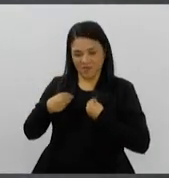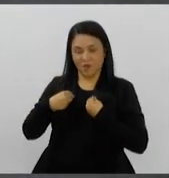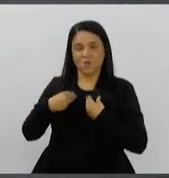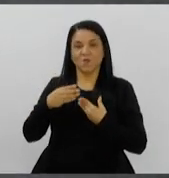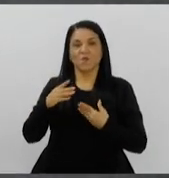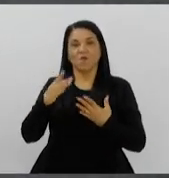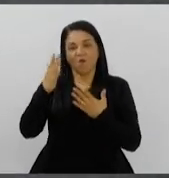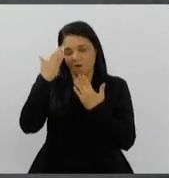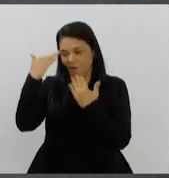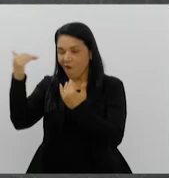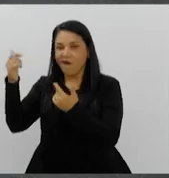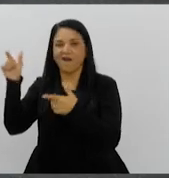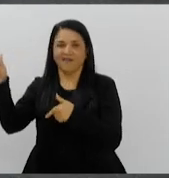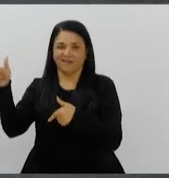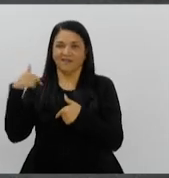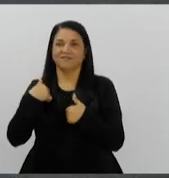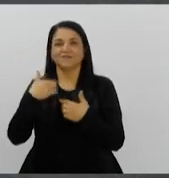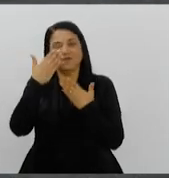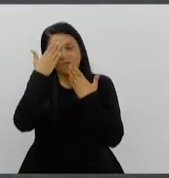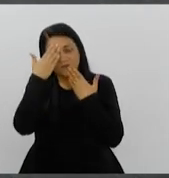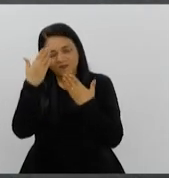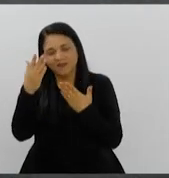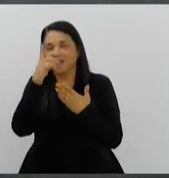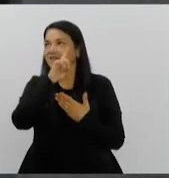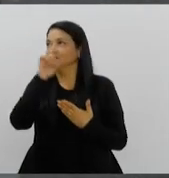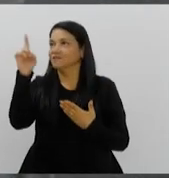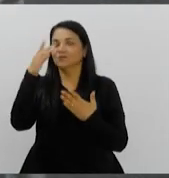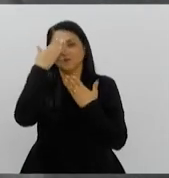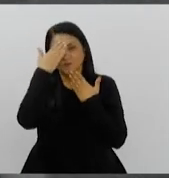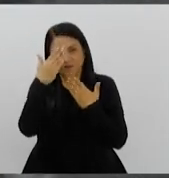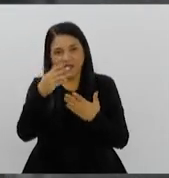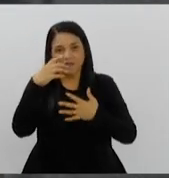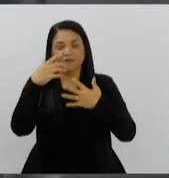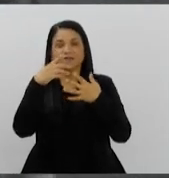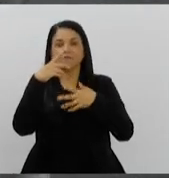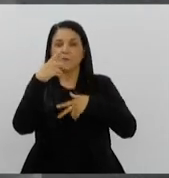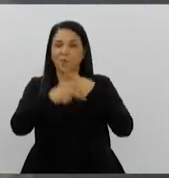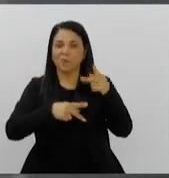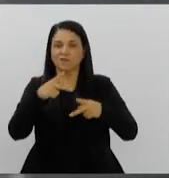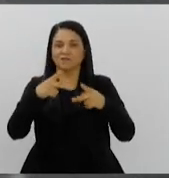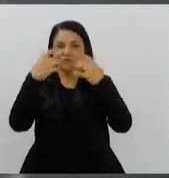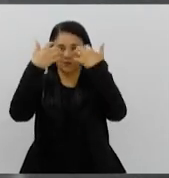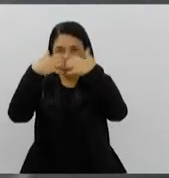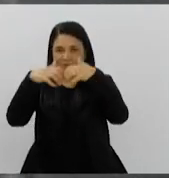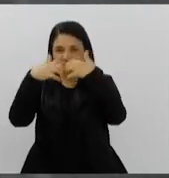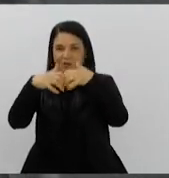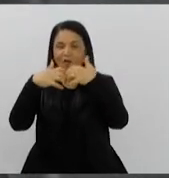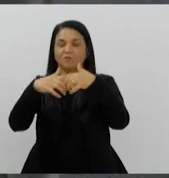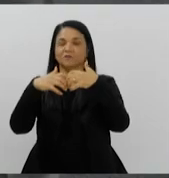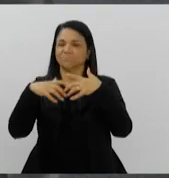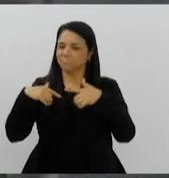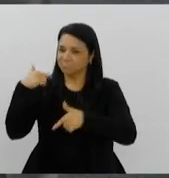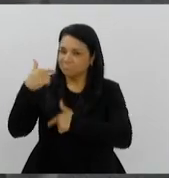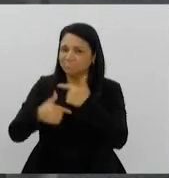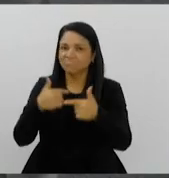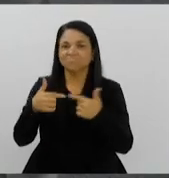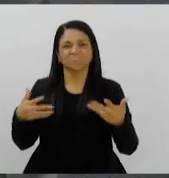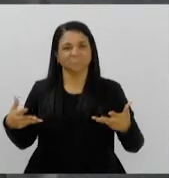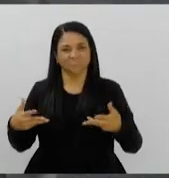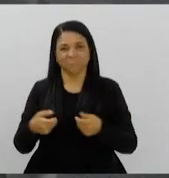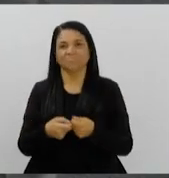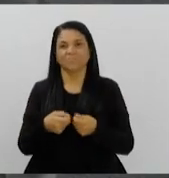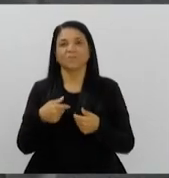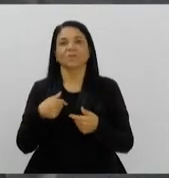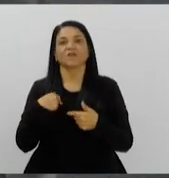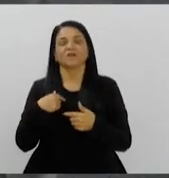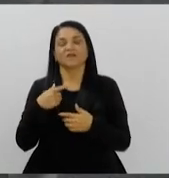né, obrigado por tudo, obrigado Teresópolis, e nosso caminho será lindo, tenho certeza que em